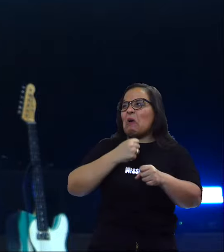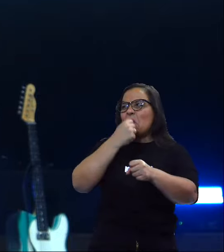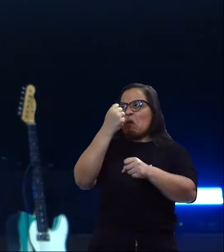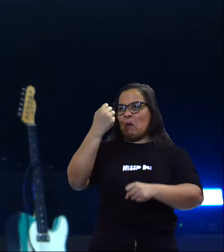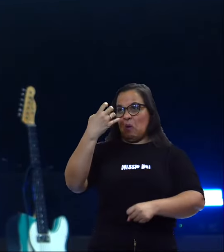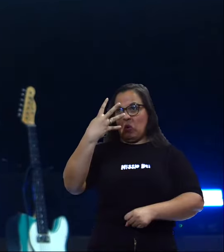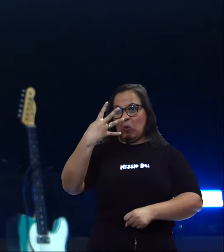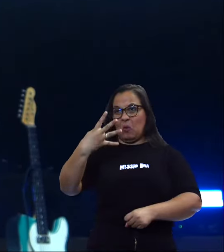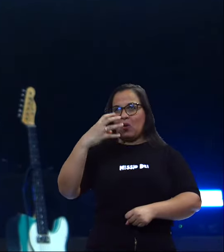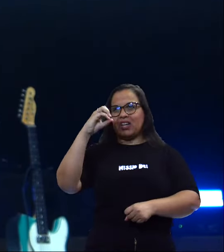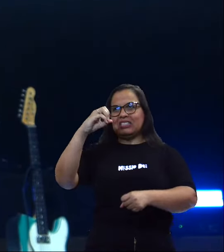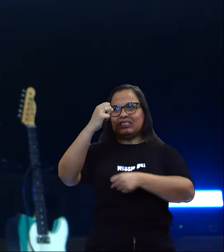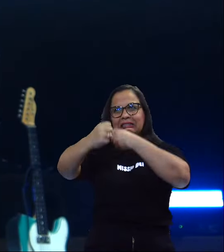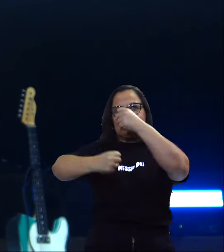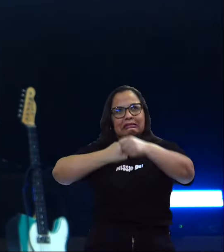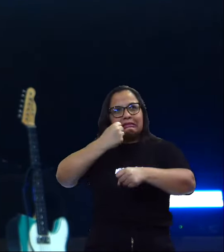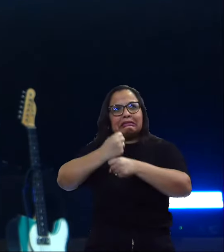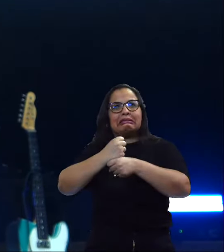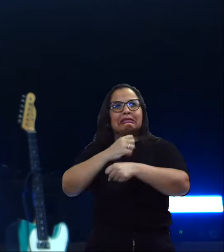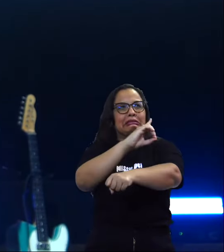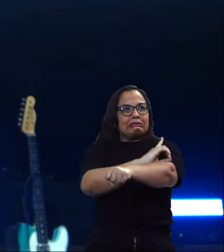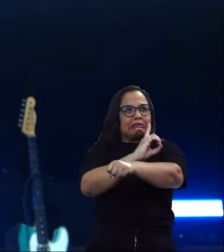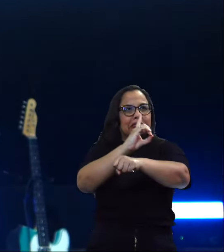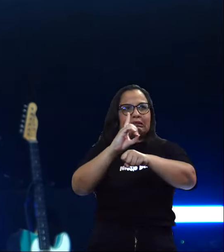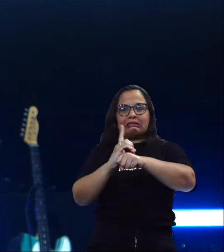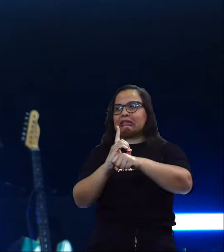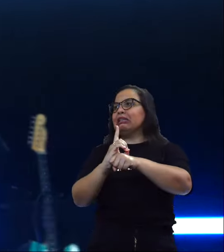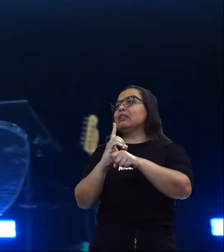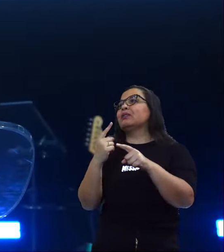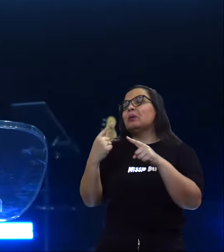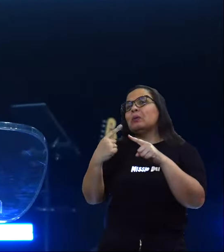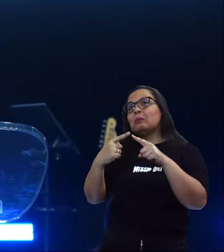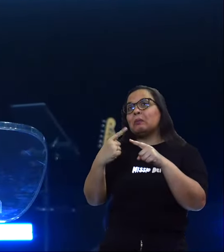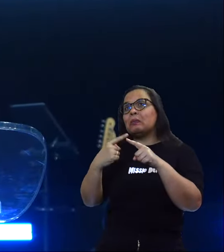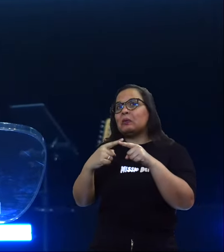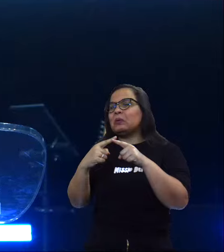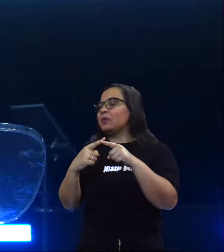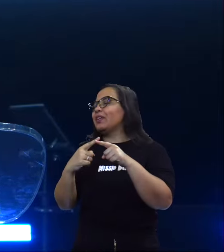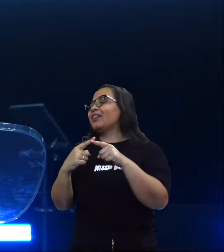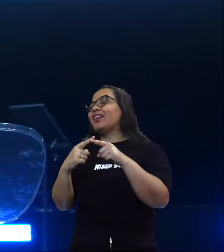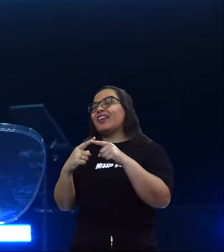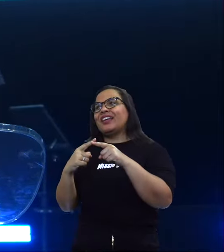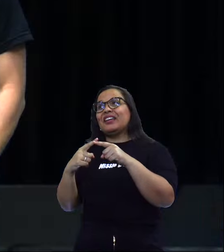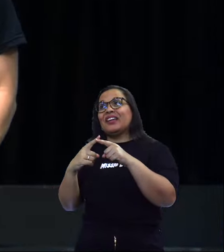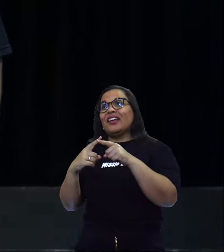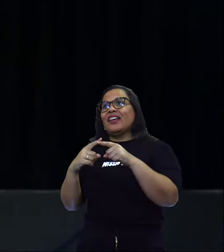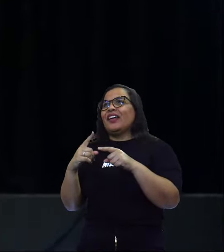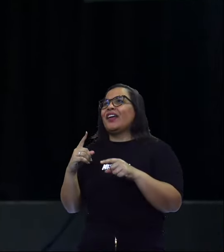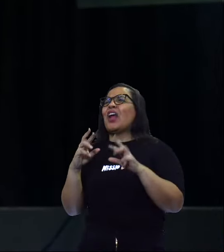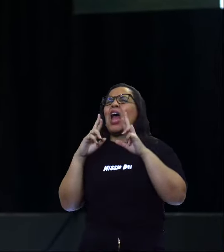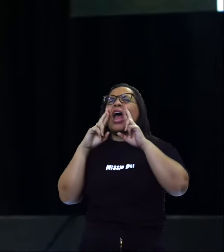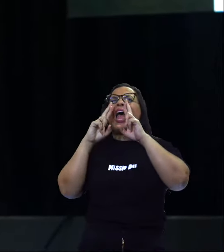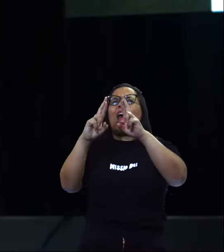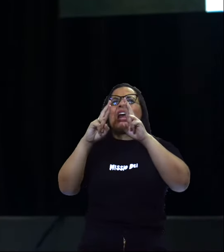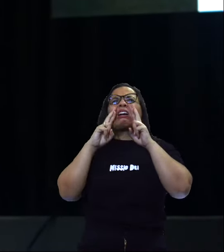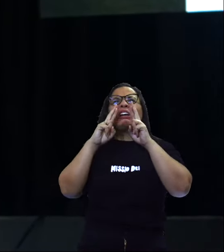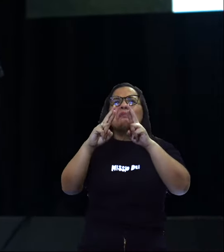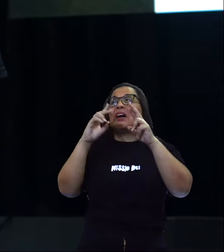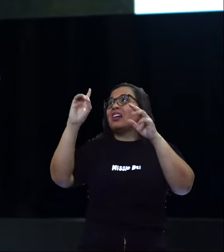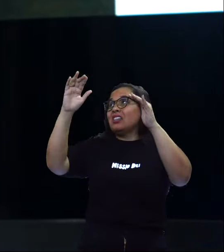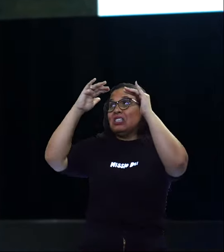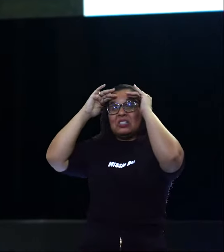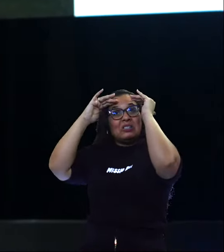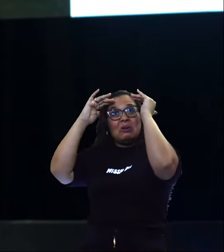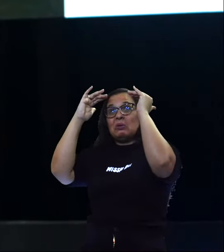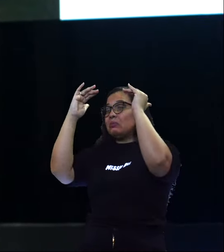tivesse essa visão do futuro que havia sido sustentada pelo passado. Meu irmão, eu não sei quanto a você, mas eu não quero ser a geração que vai